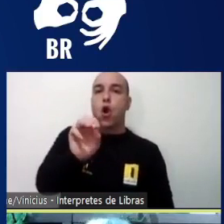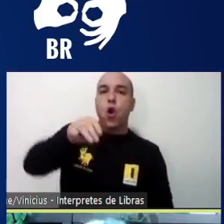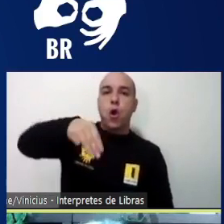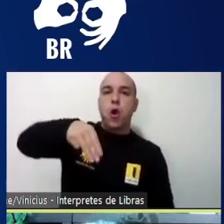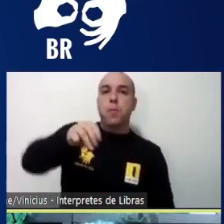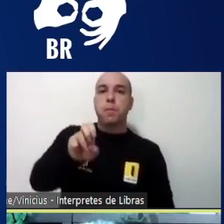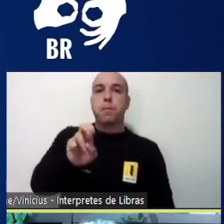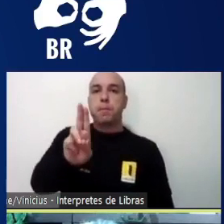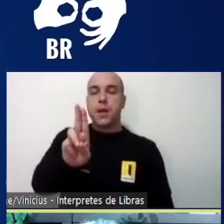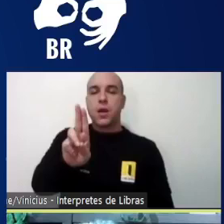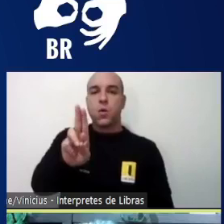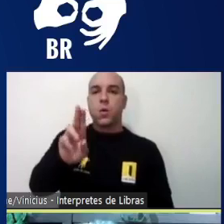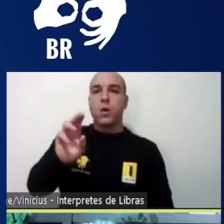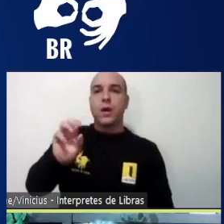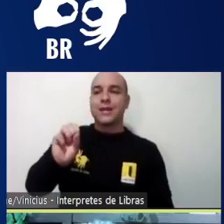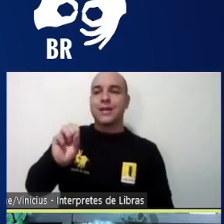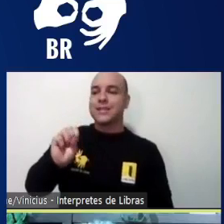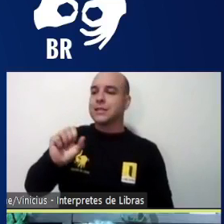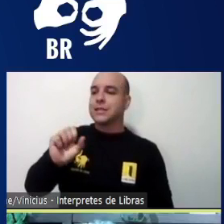da acessibilidade.